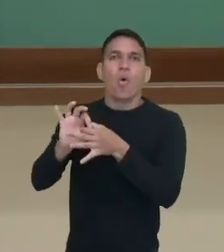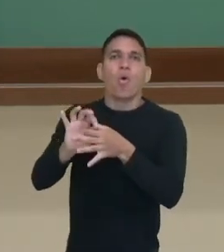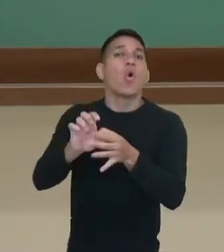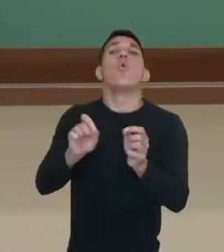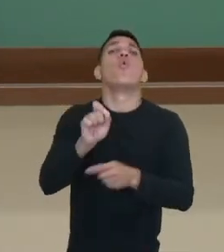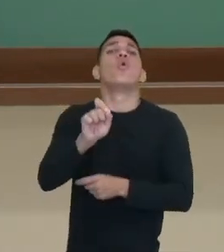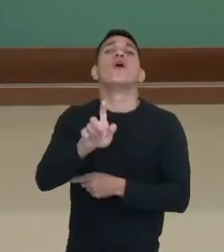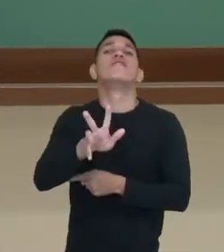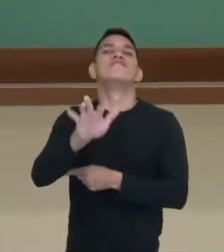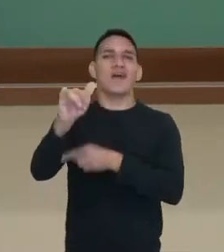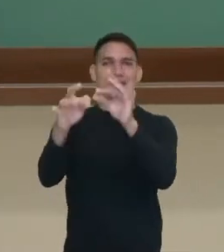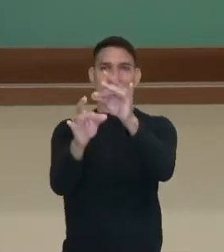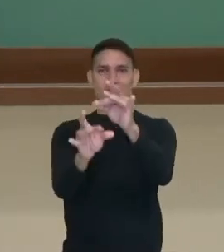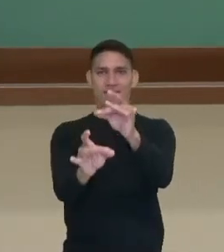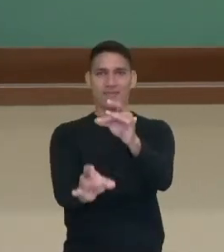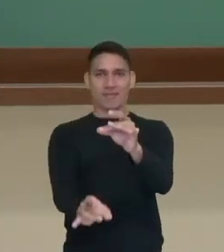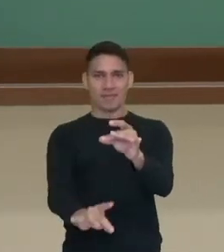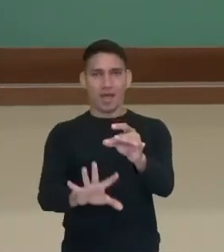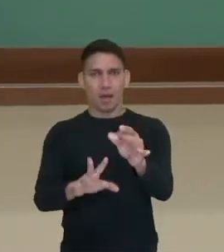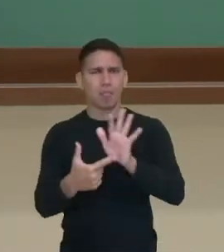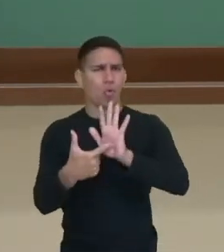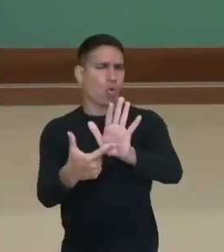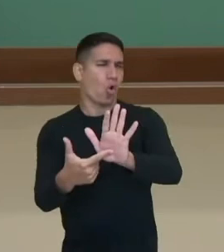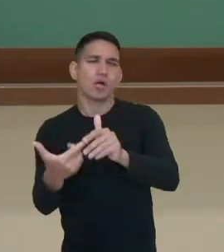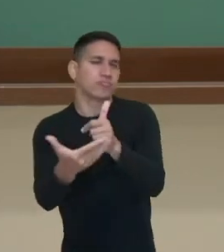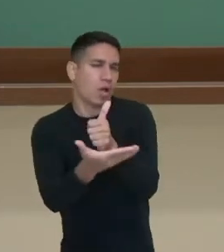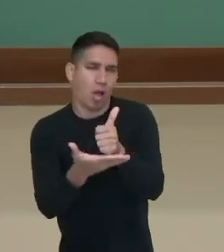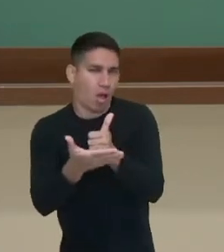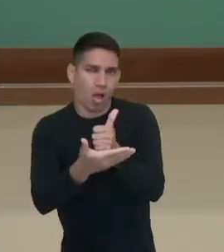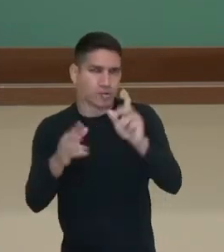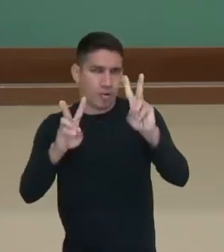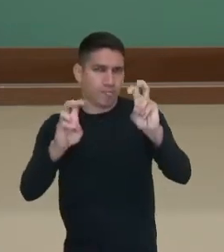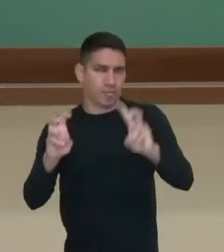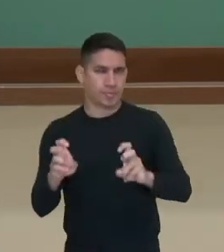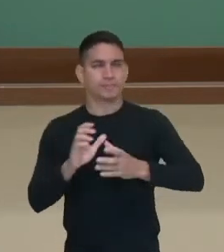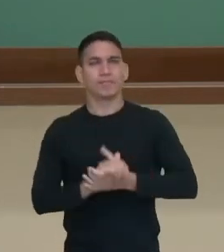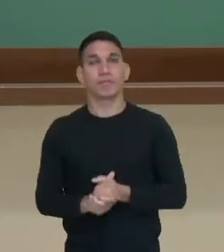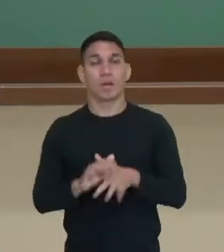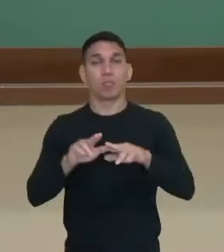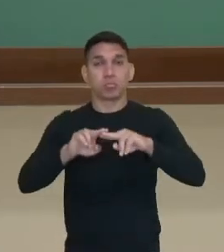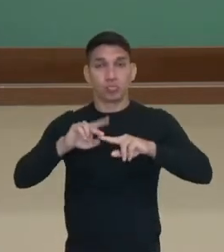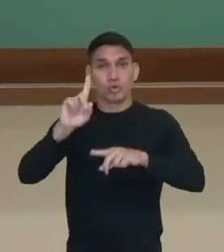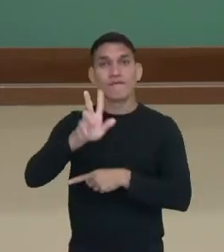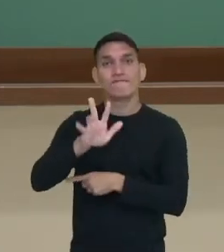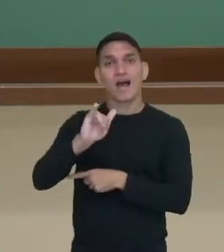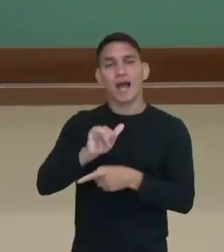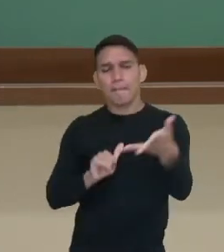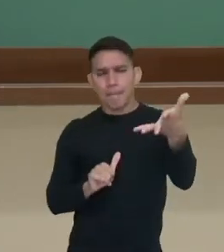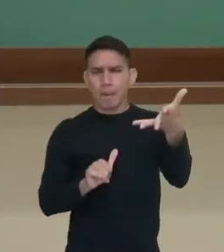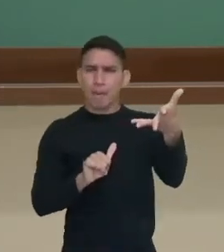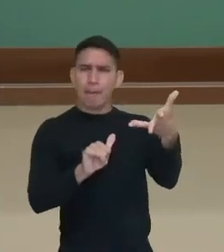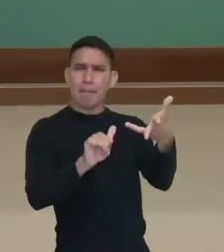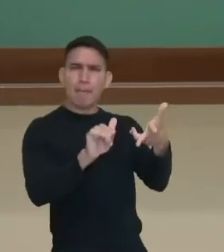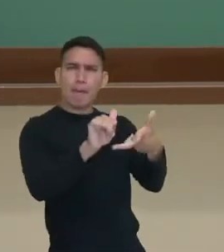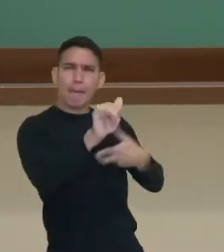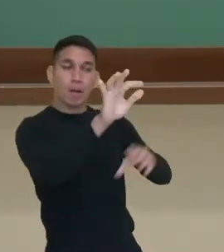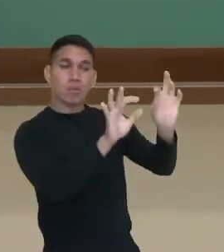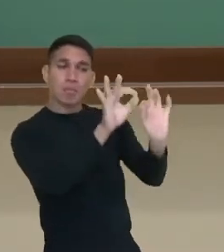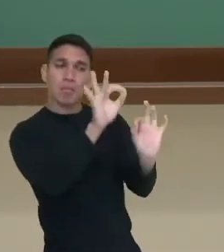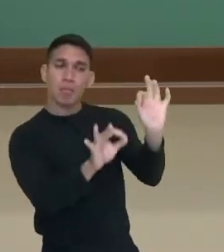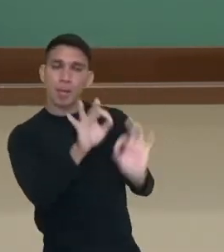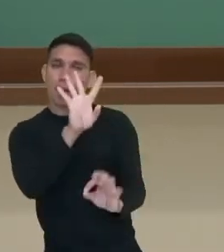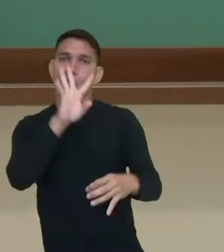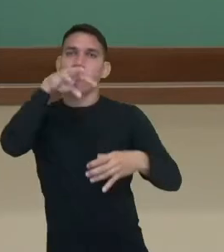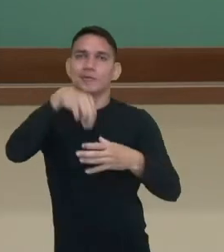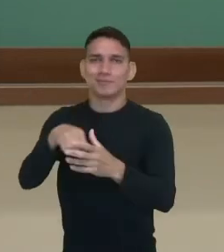trazer uma base sobre a temática. Então vamos rever todos esses elementos estruturais que